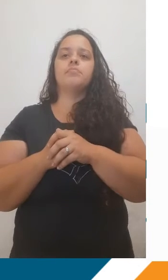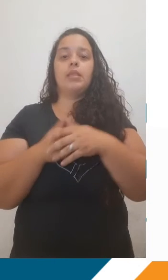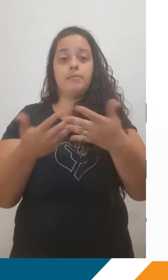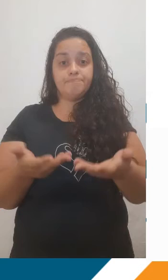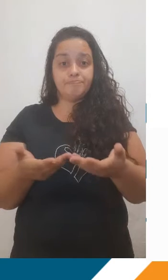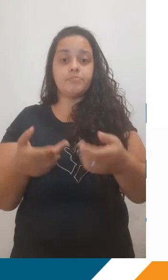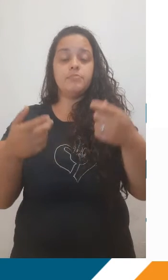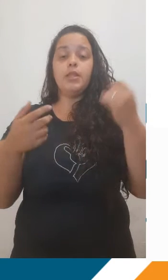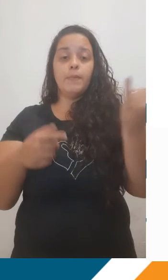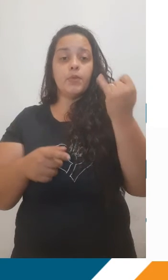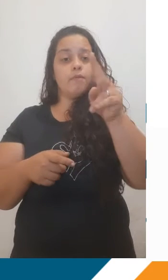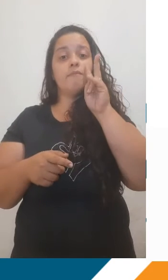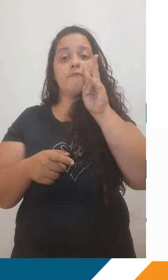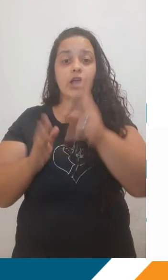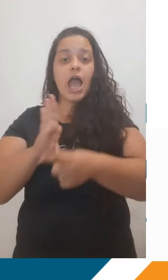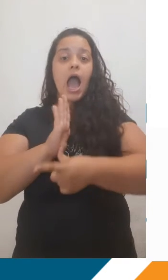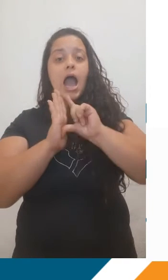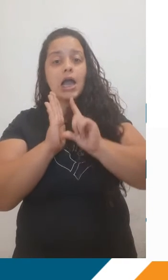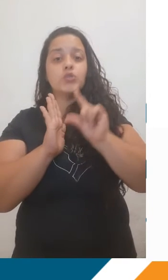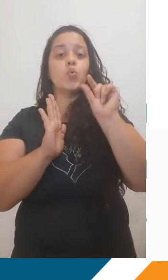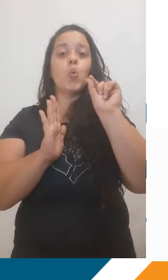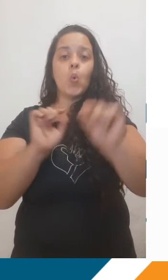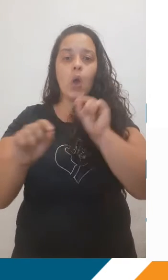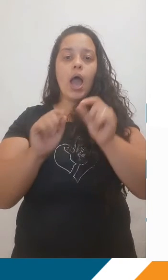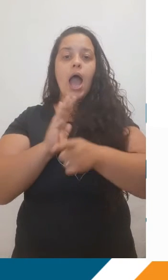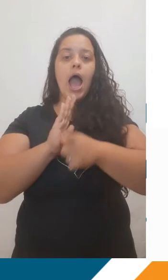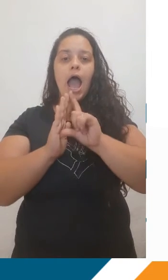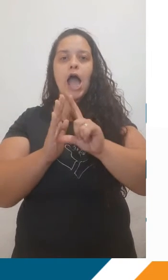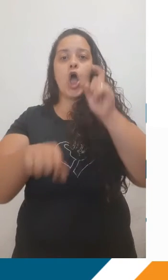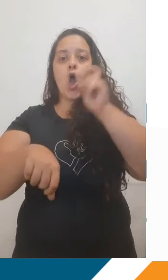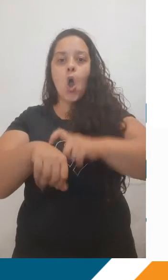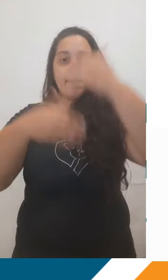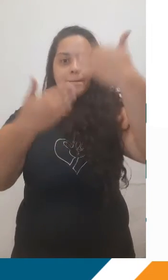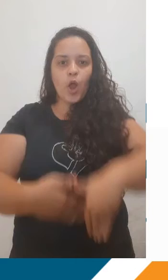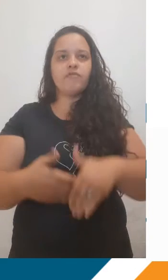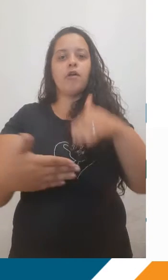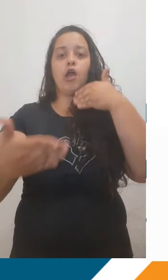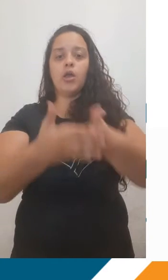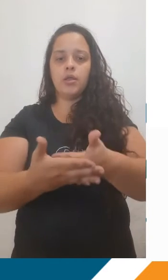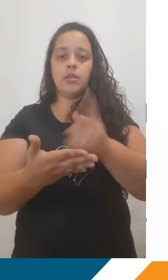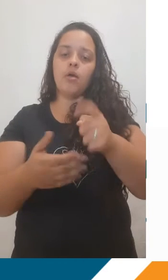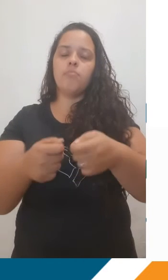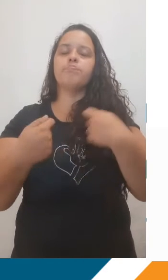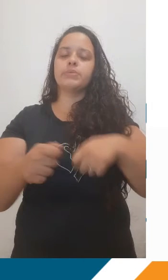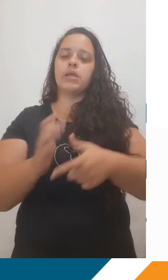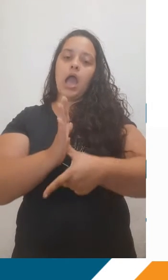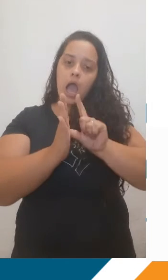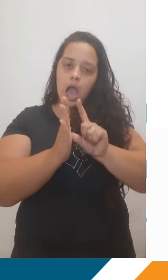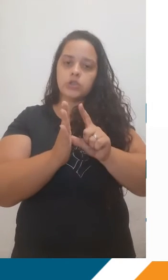É importante você verificar antecipadamente, tá, gente? Não pode ver isso na hora que for sair para a prova, não. Então, você tem que